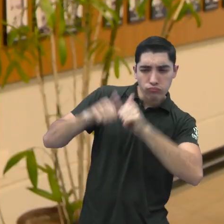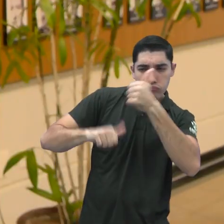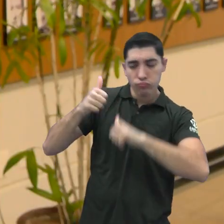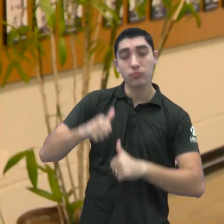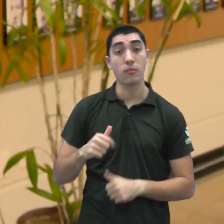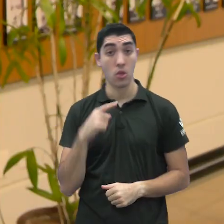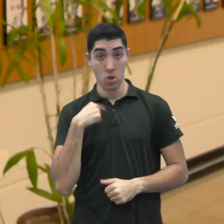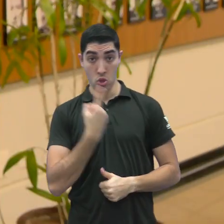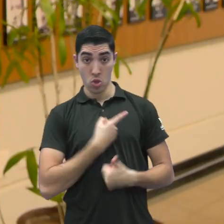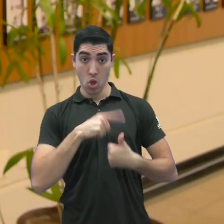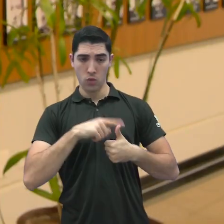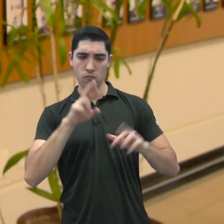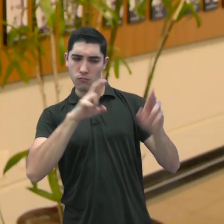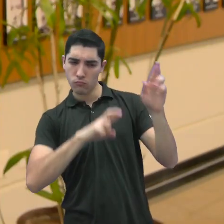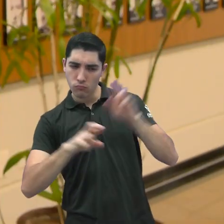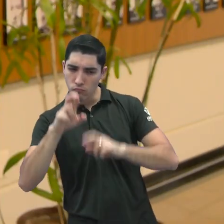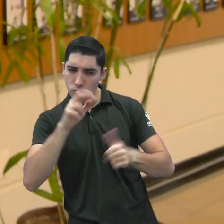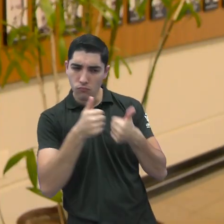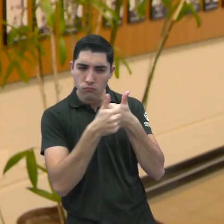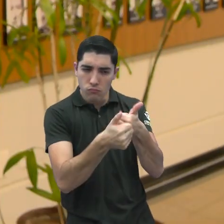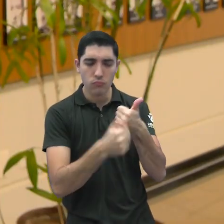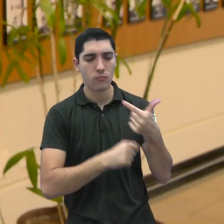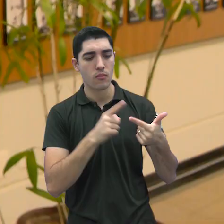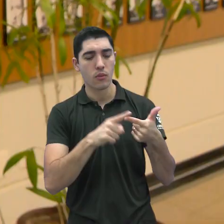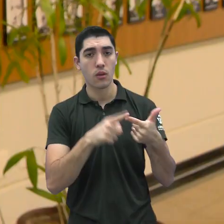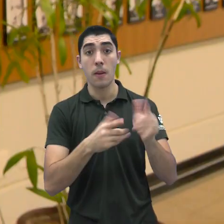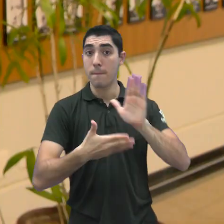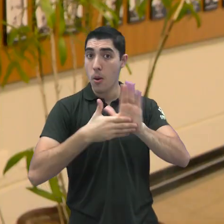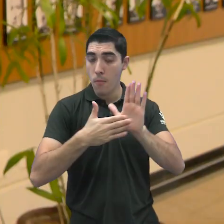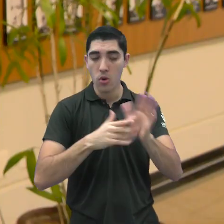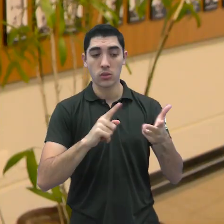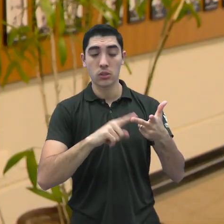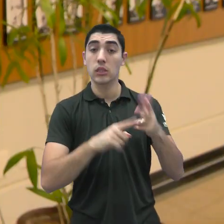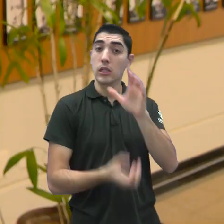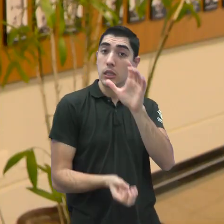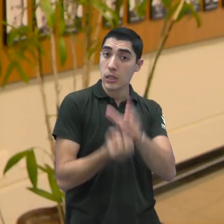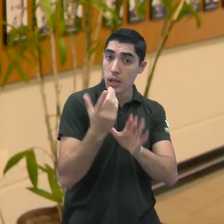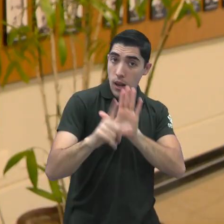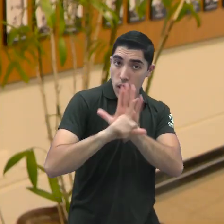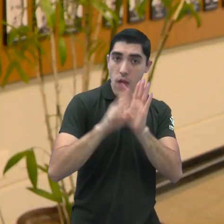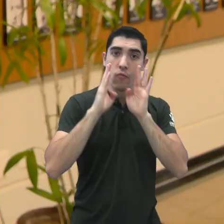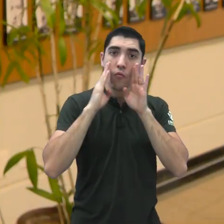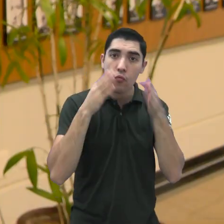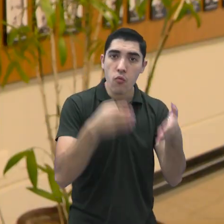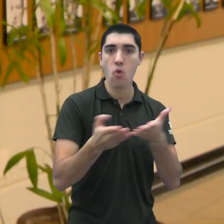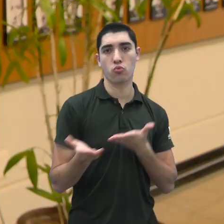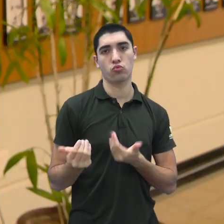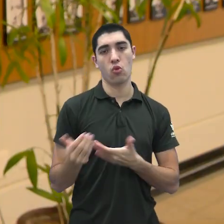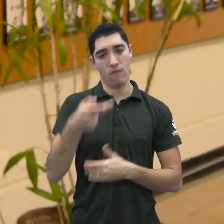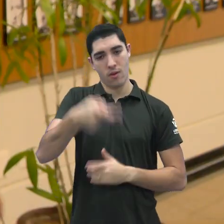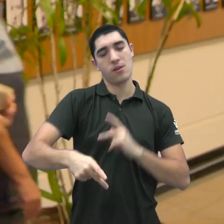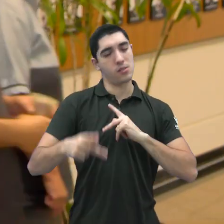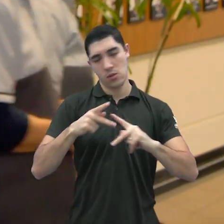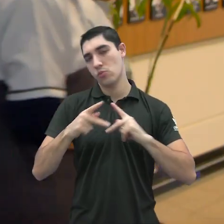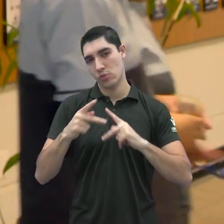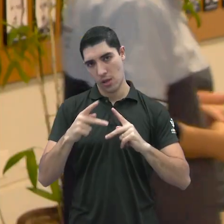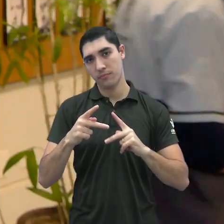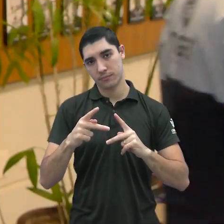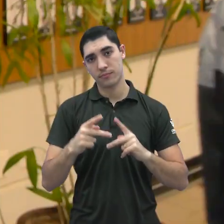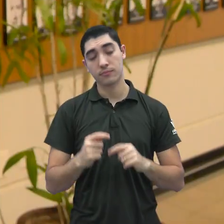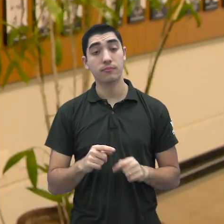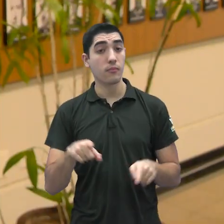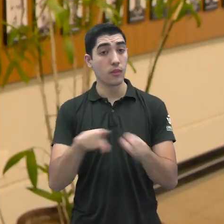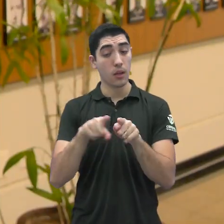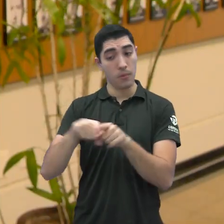de fiscalizar, propor e acompanhar políticas públicas voltadas para a juventude em nosso município. Ele também tem